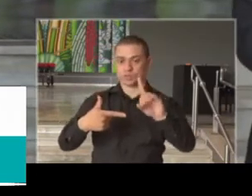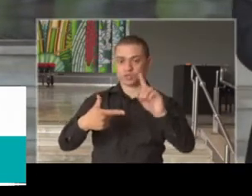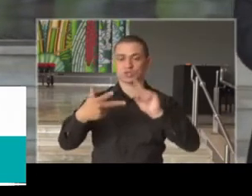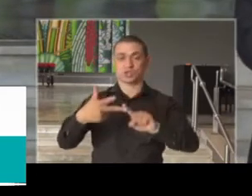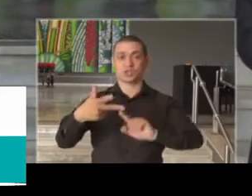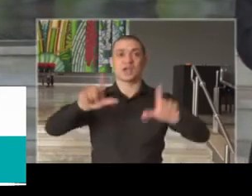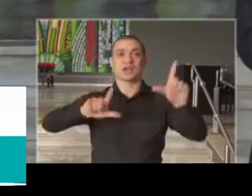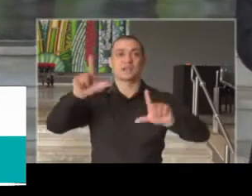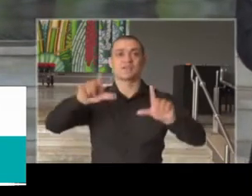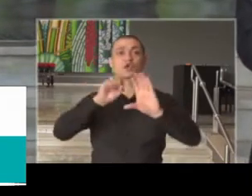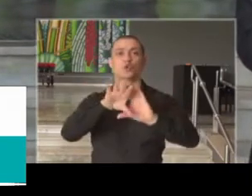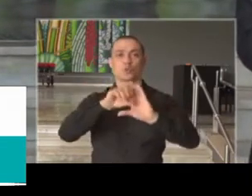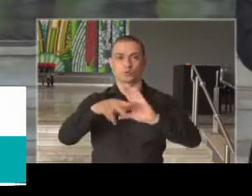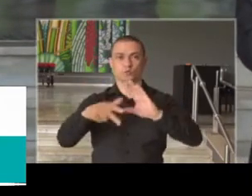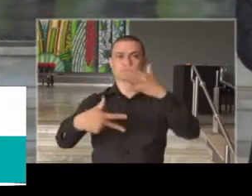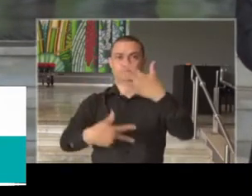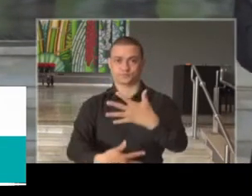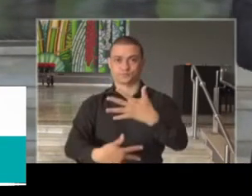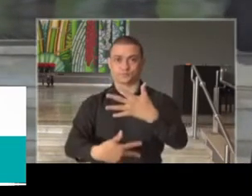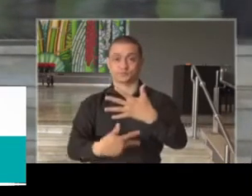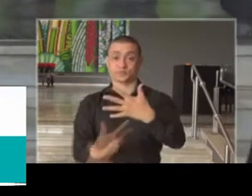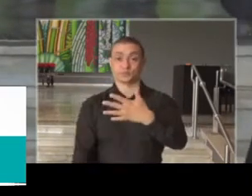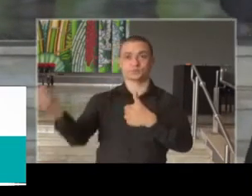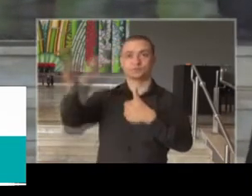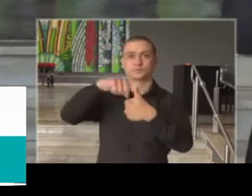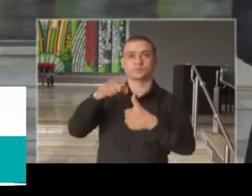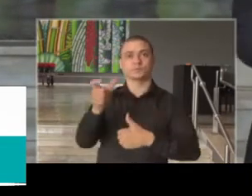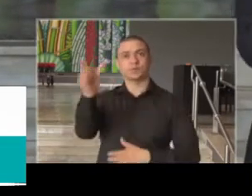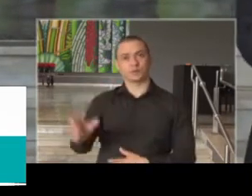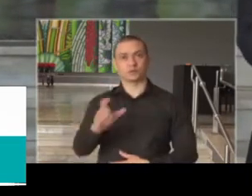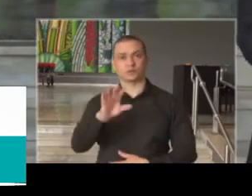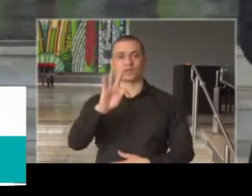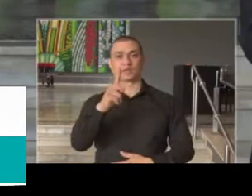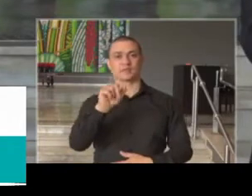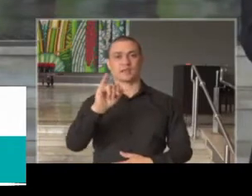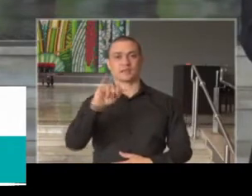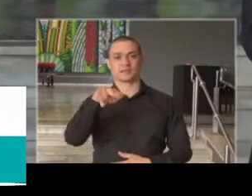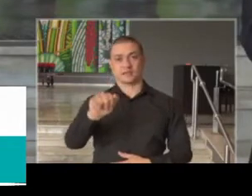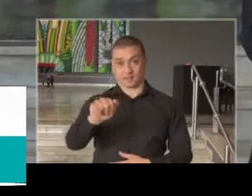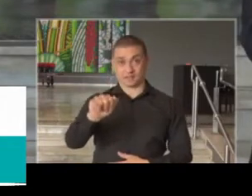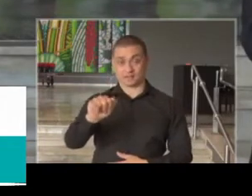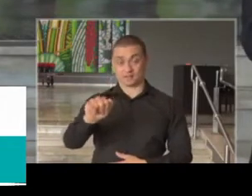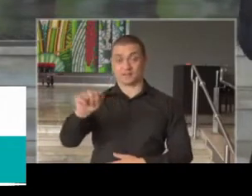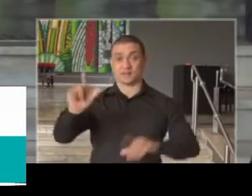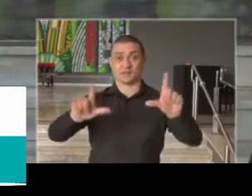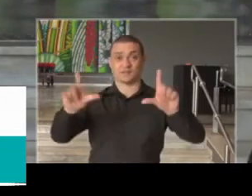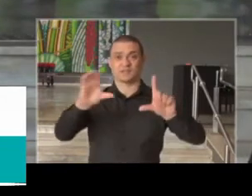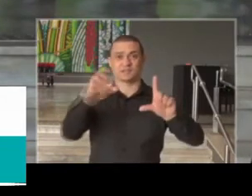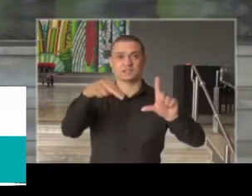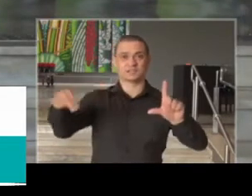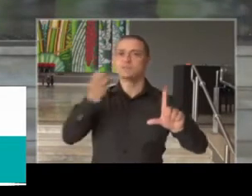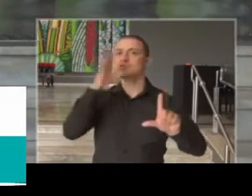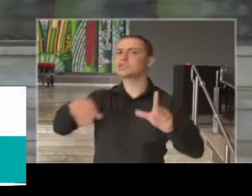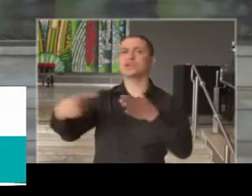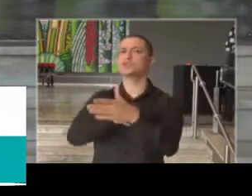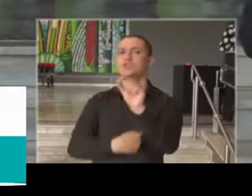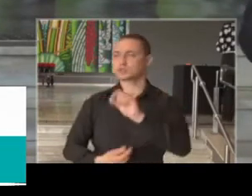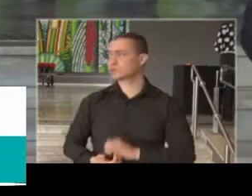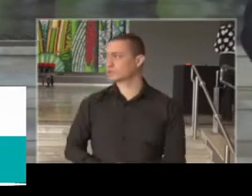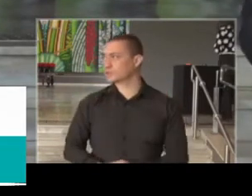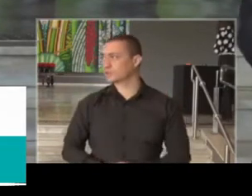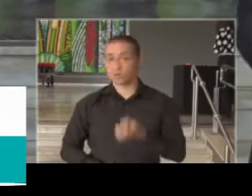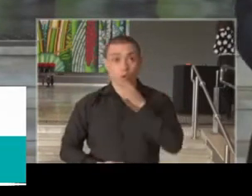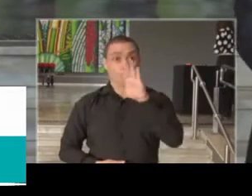TV Globo, Globo News. Começando com a jornalista Tainá Falcão. Tainá, boa tarde. Sua pergunta, por favor. Boa